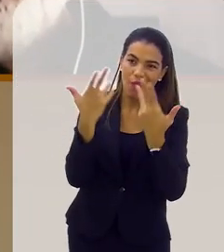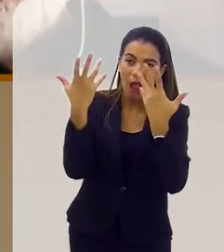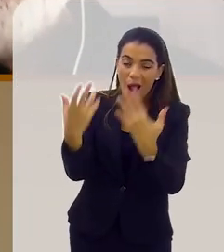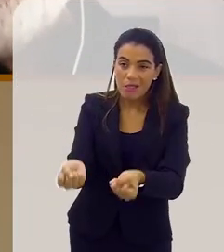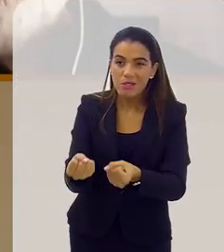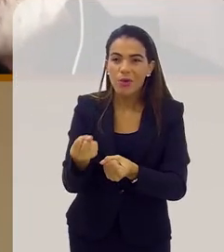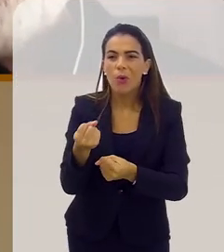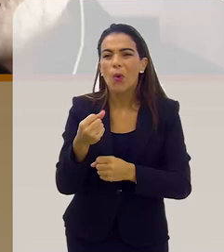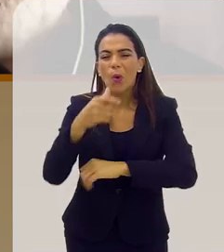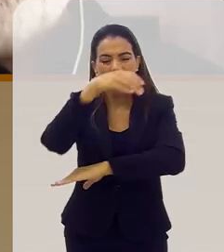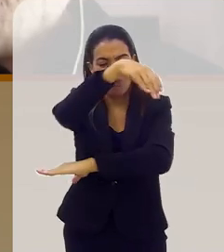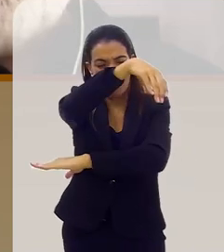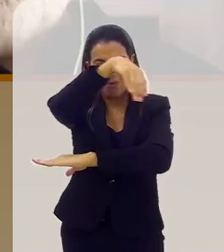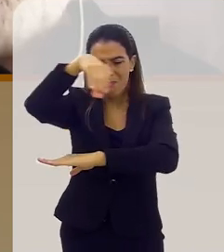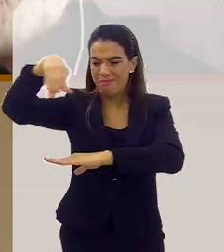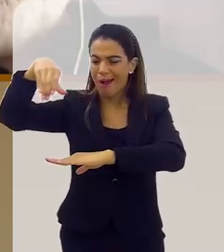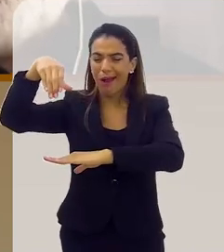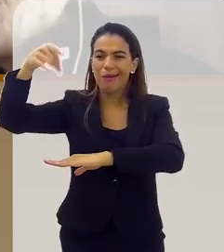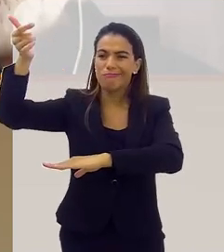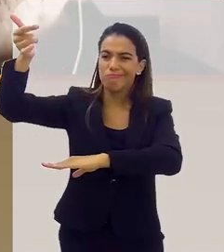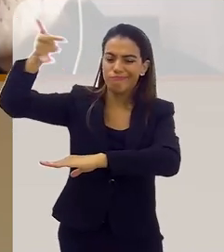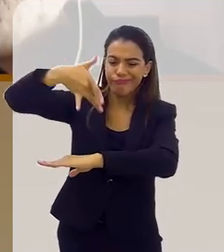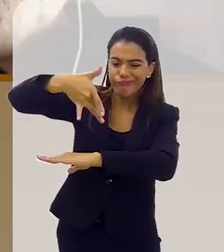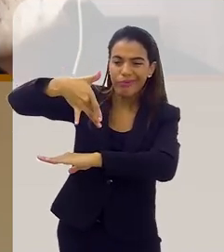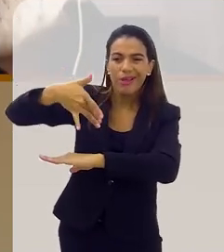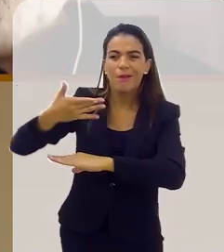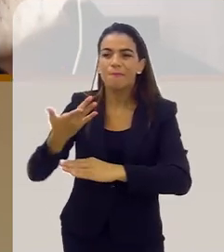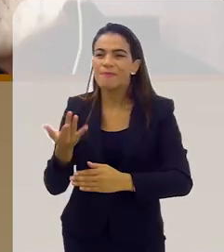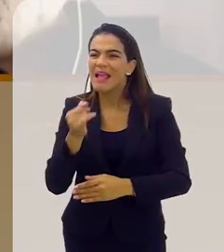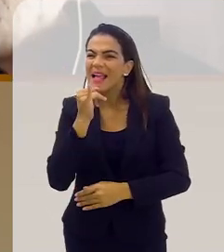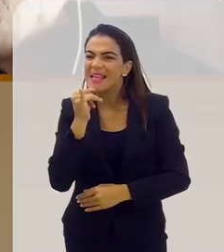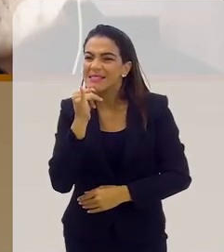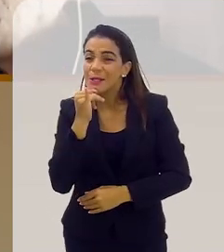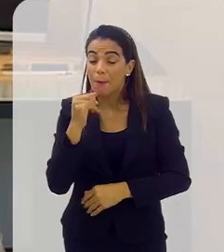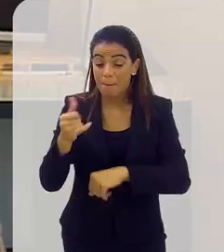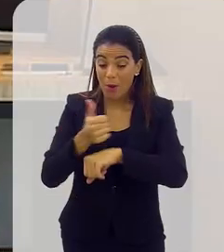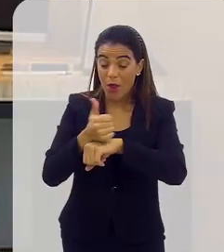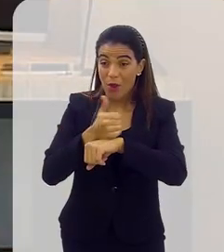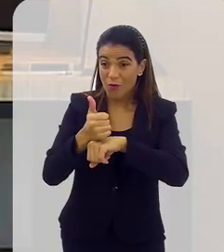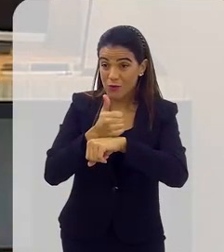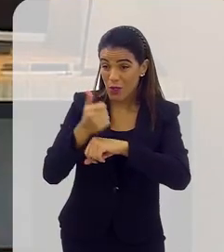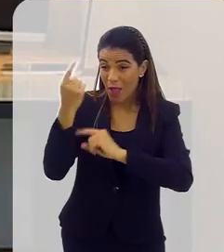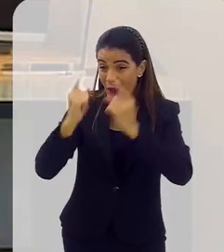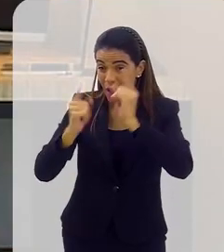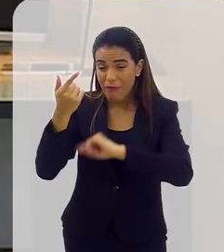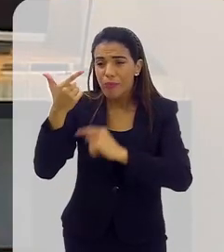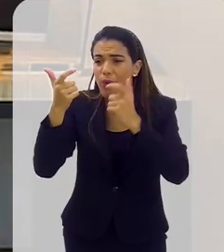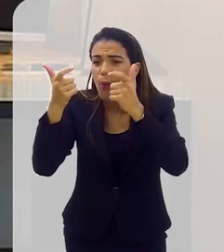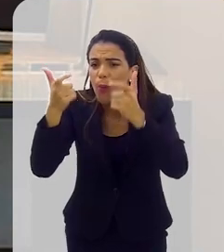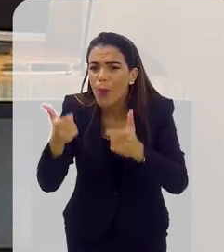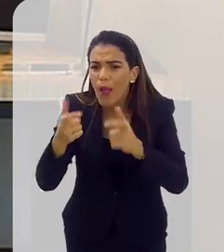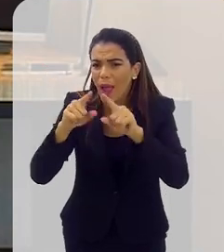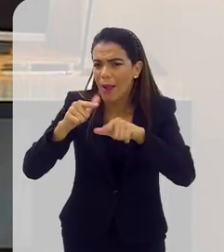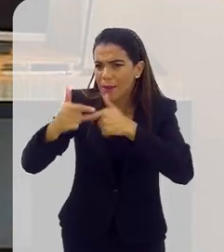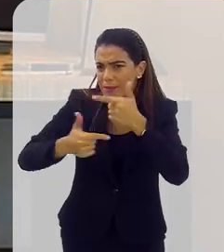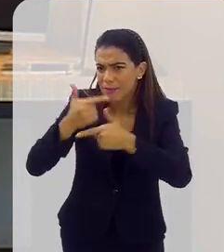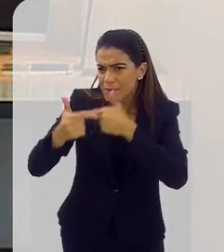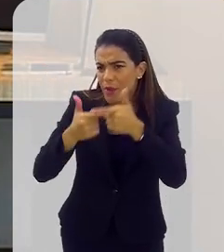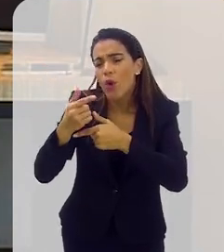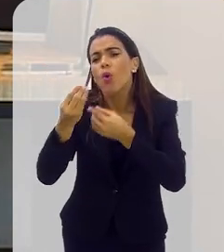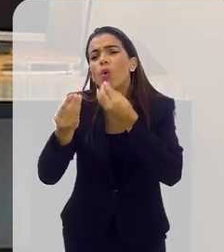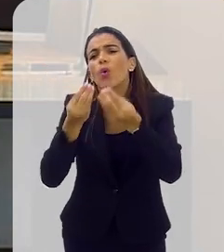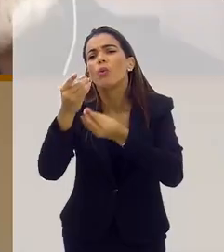mais se admitir, né, um barracão totalmente, sabe, que o carnavalesco, o próprio carnavalesco não tem um local para trabalhar,